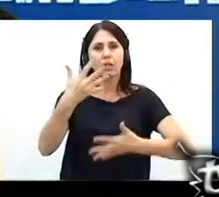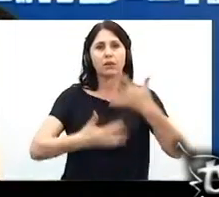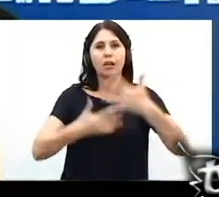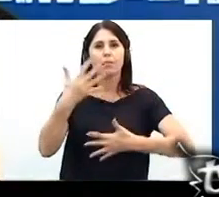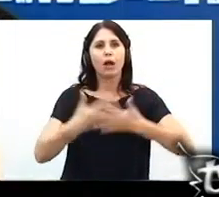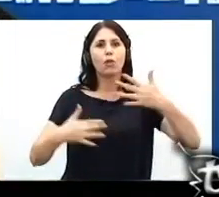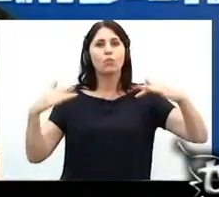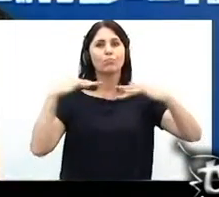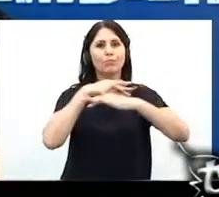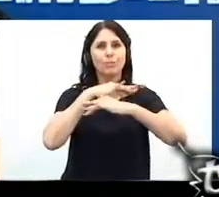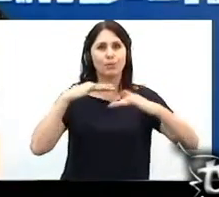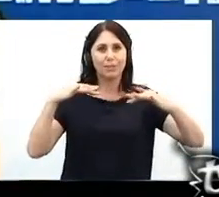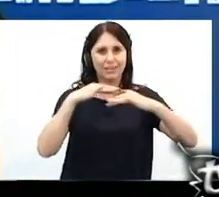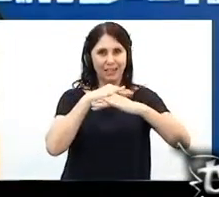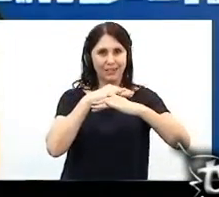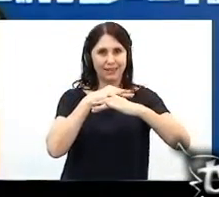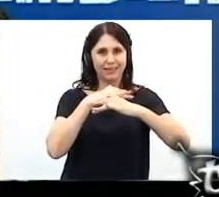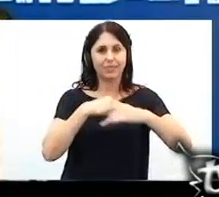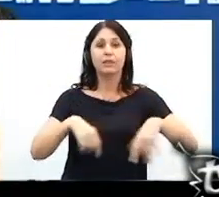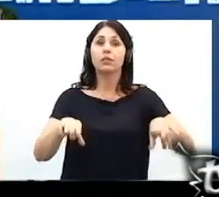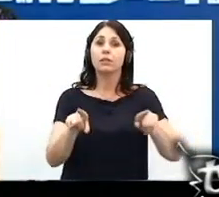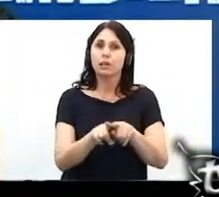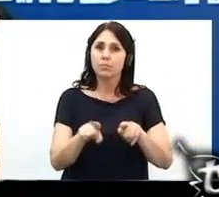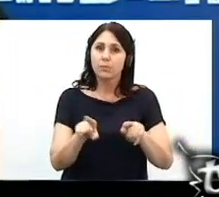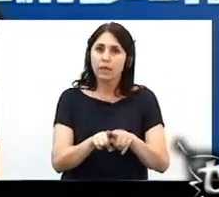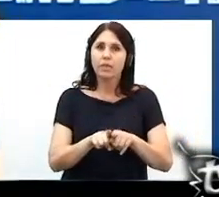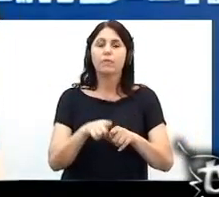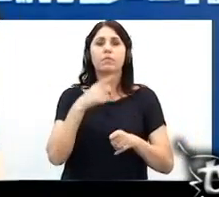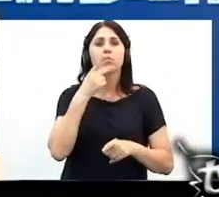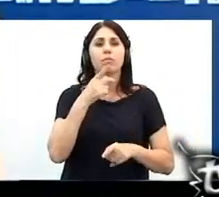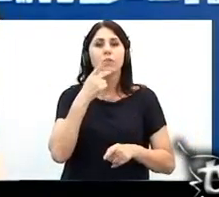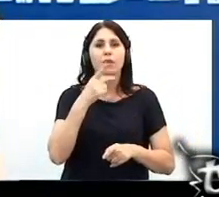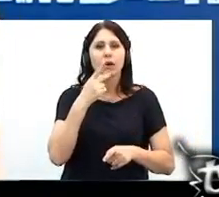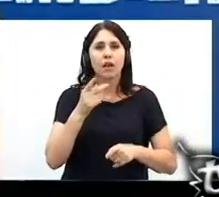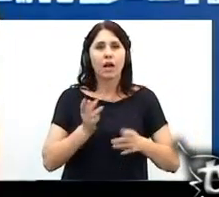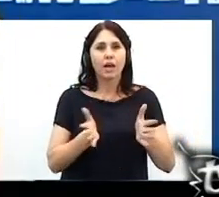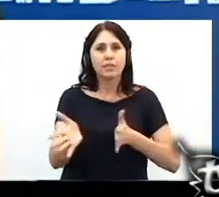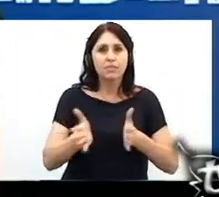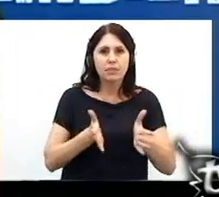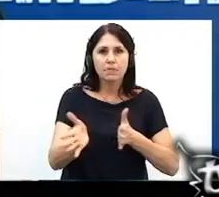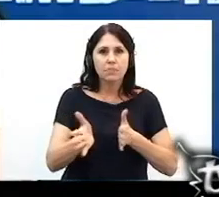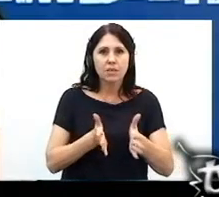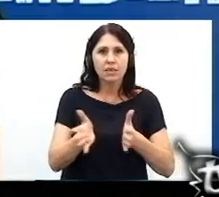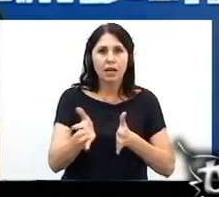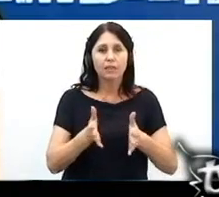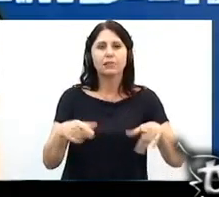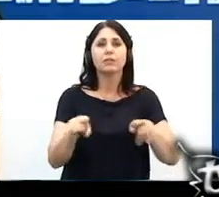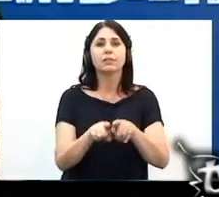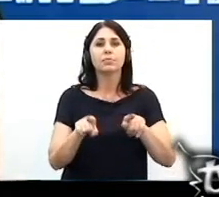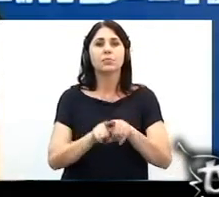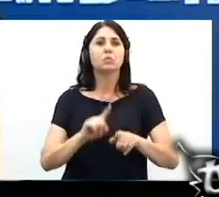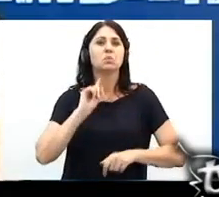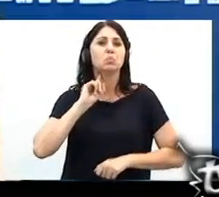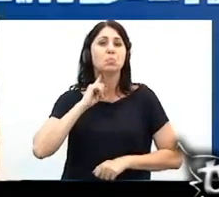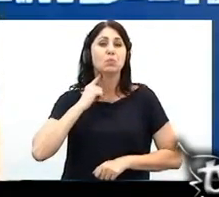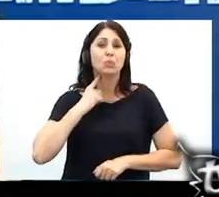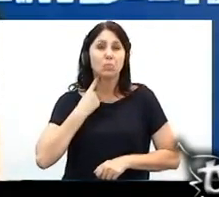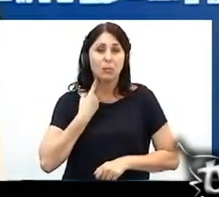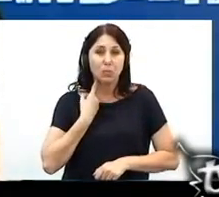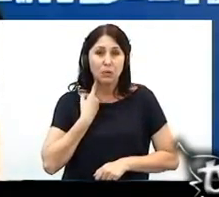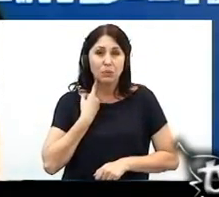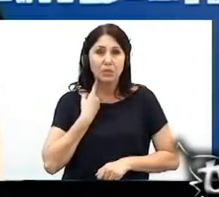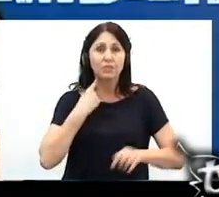pleno século XXI, que nos criou um certo problema, um certo atrito entre a questão do número de automóveis e